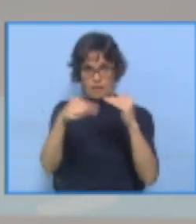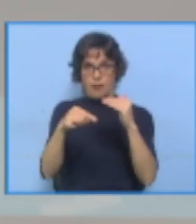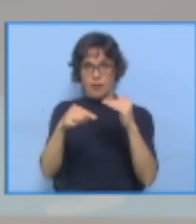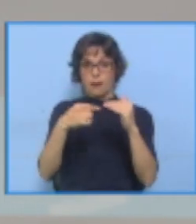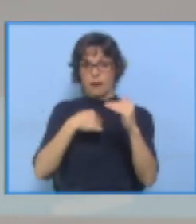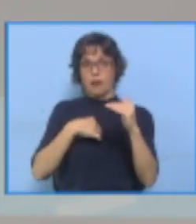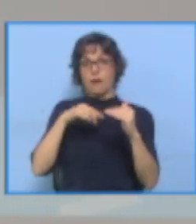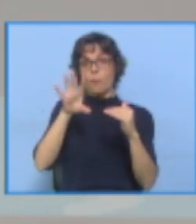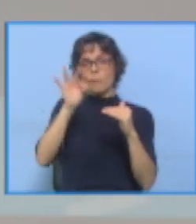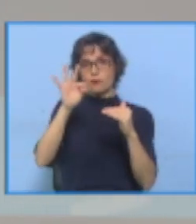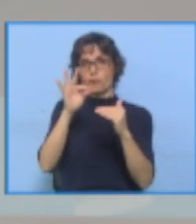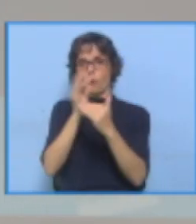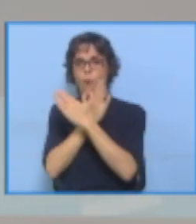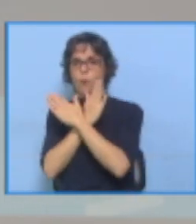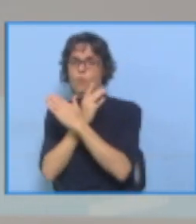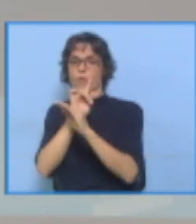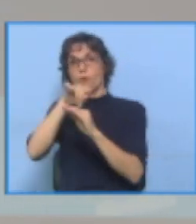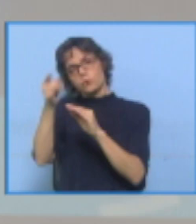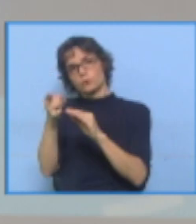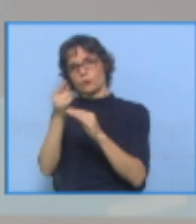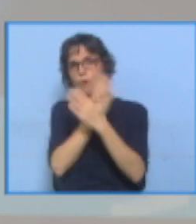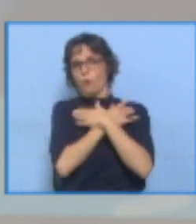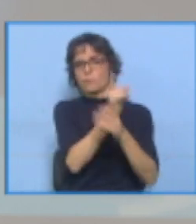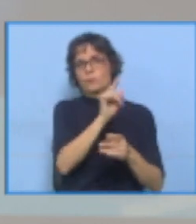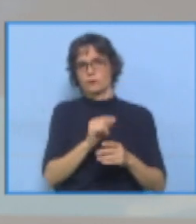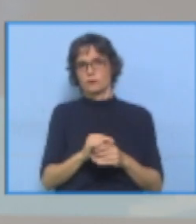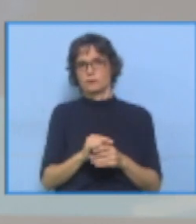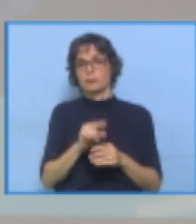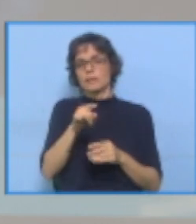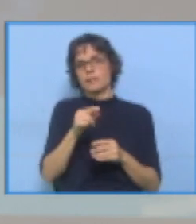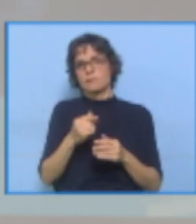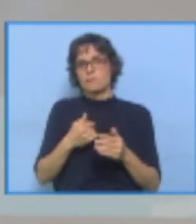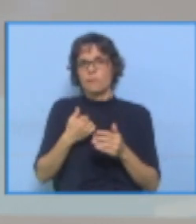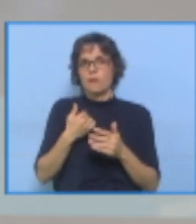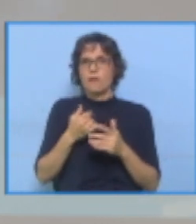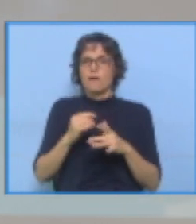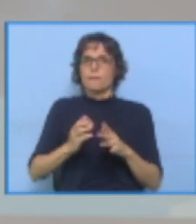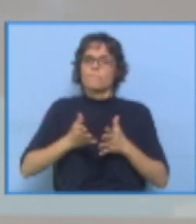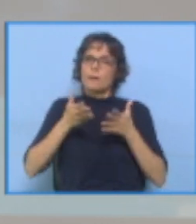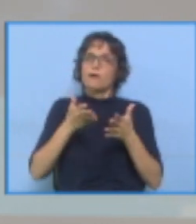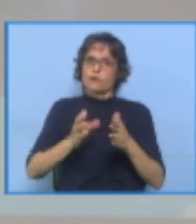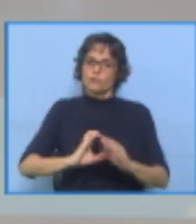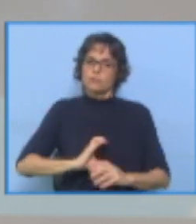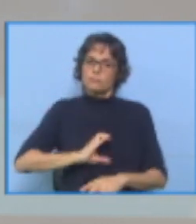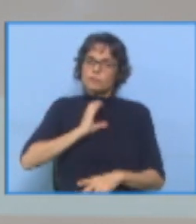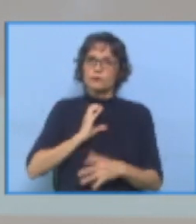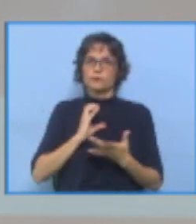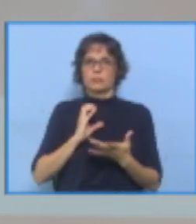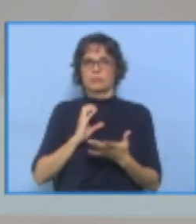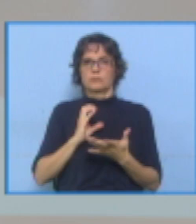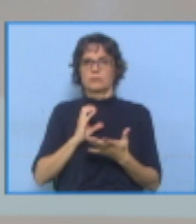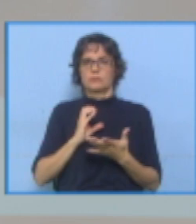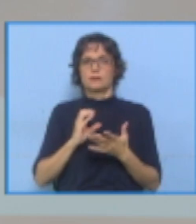este tipo de dúvida e para que não se quebre a confiança, exceto se o cargo for de mera confiança. Ou seja, se for de